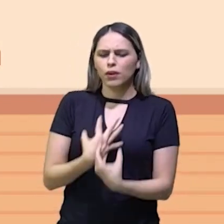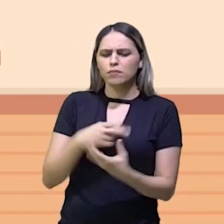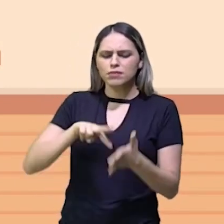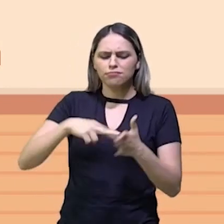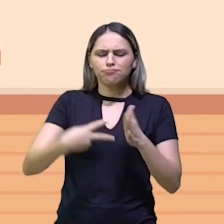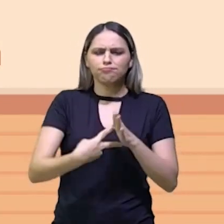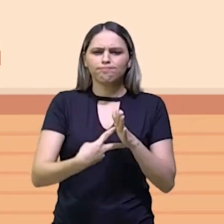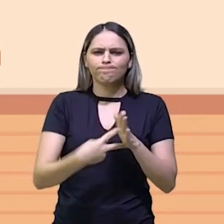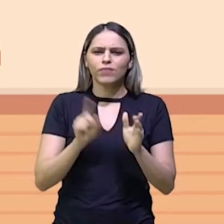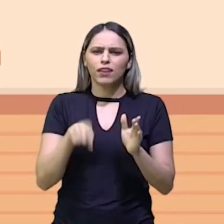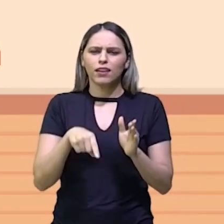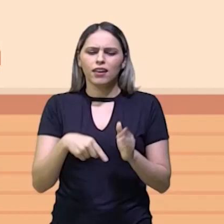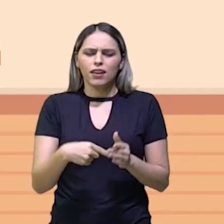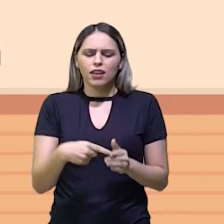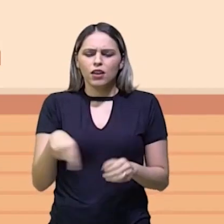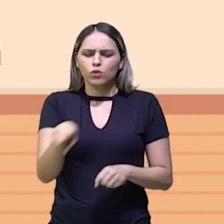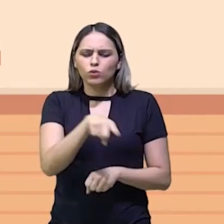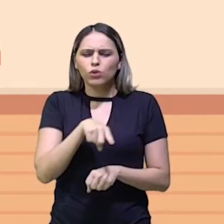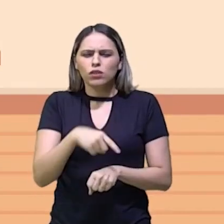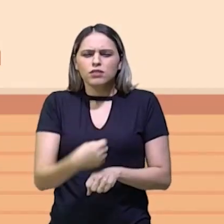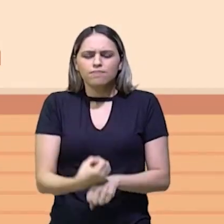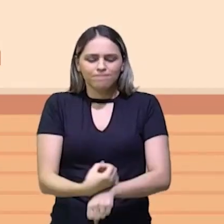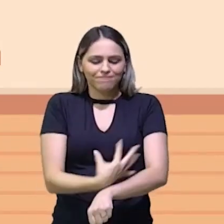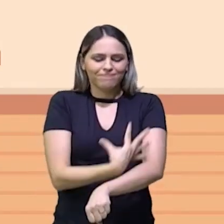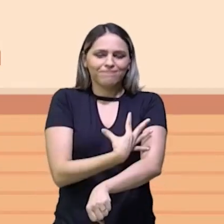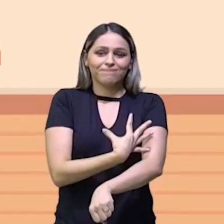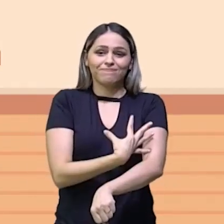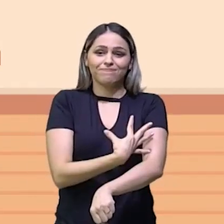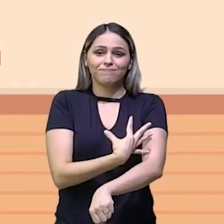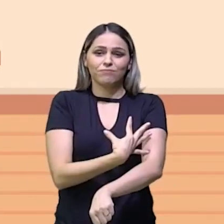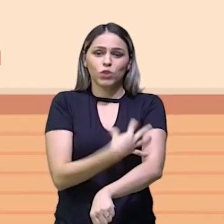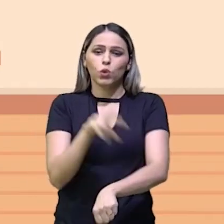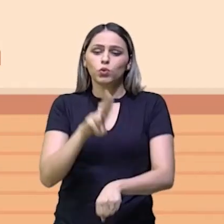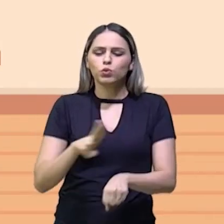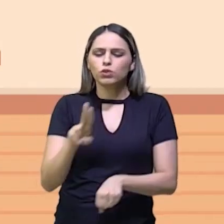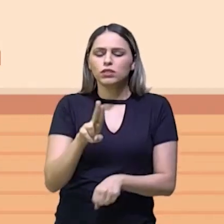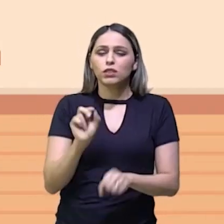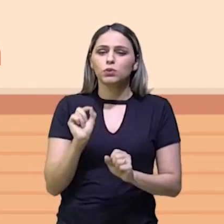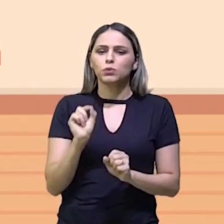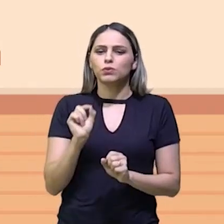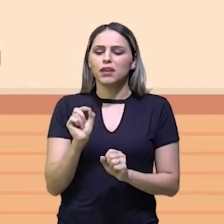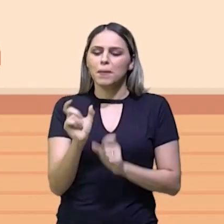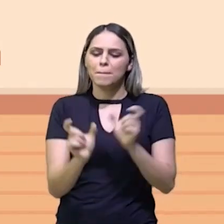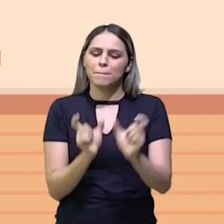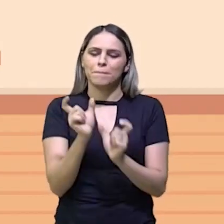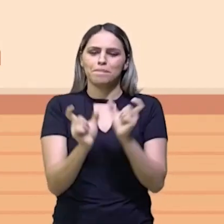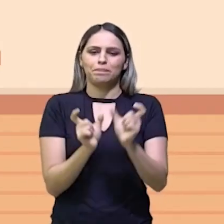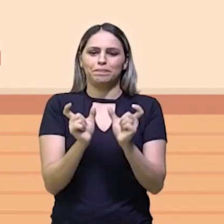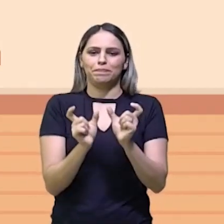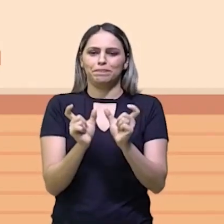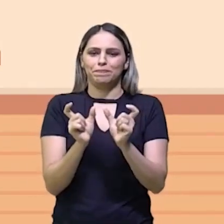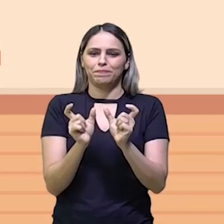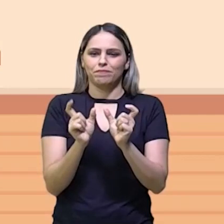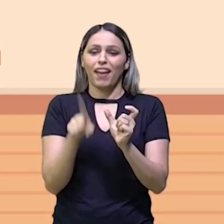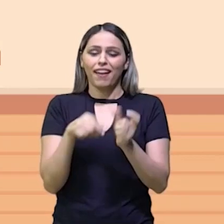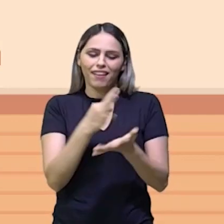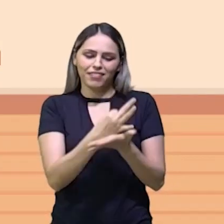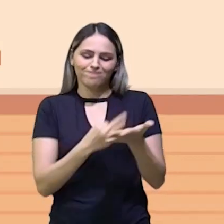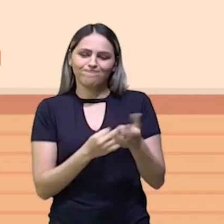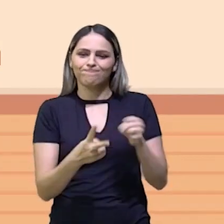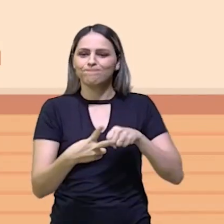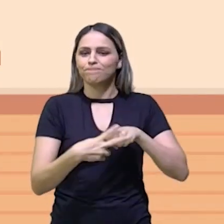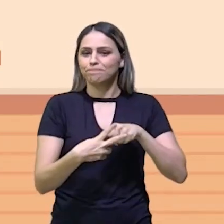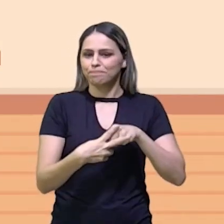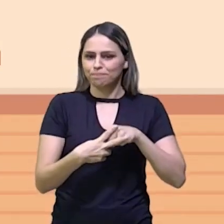bem emocionados. De que maneira? Através das palavras, que é um texto verbal,